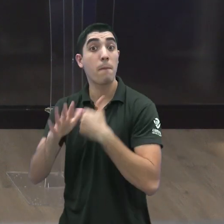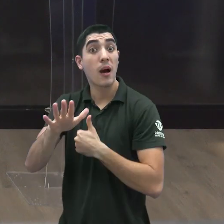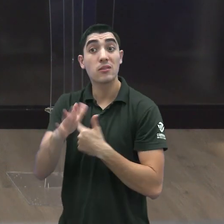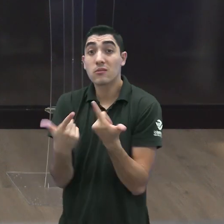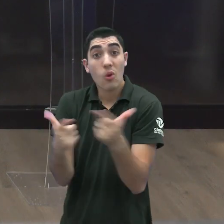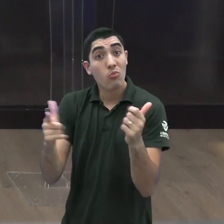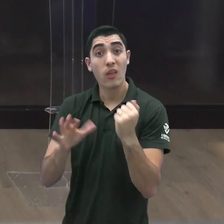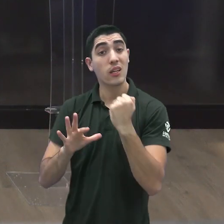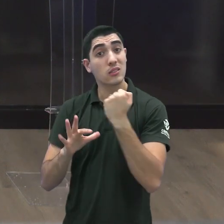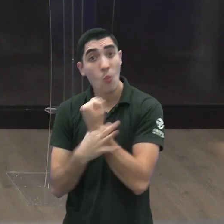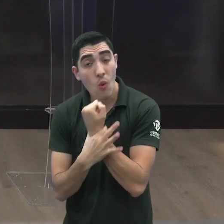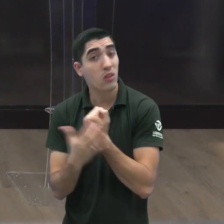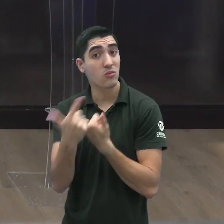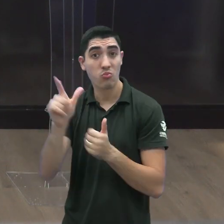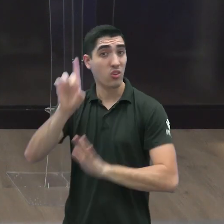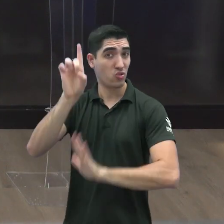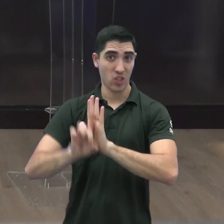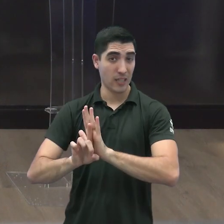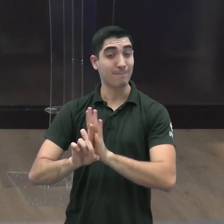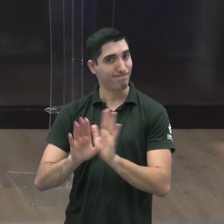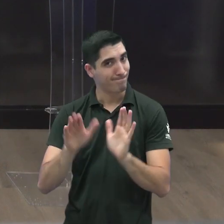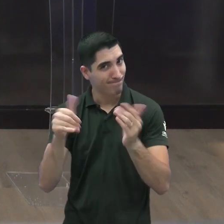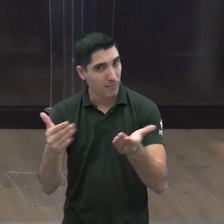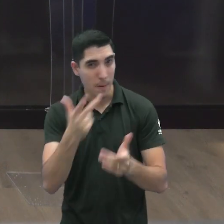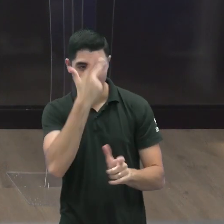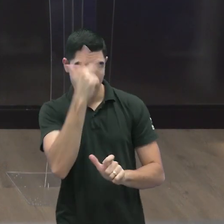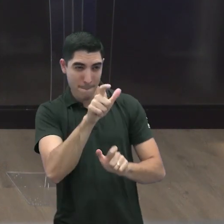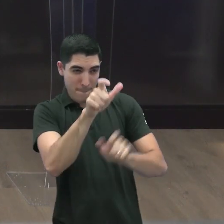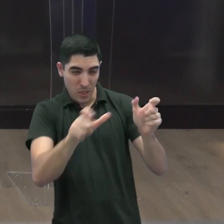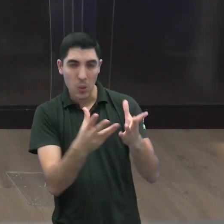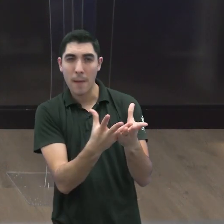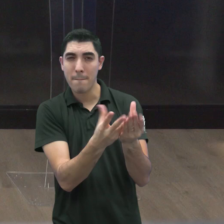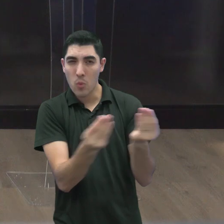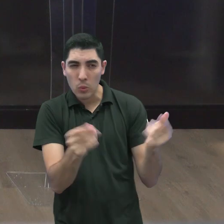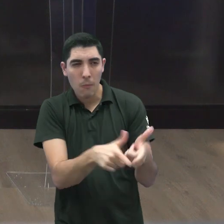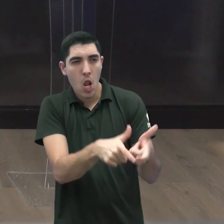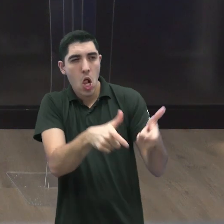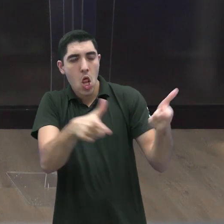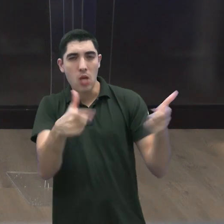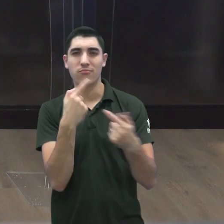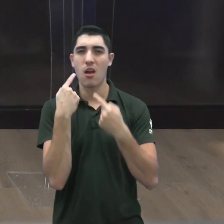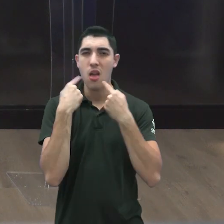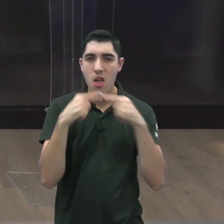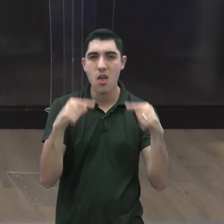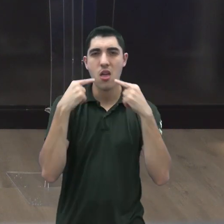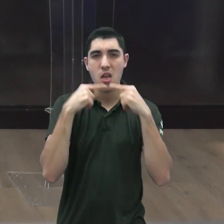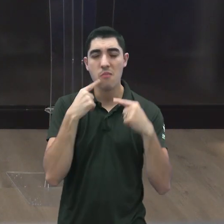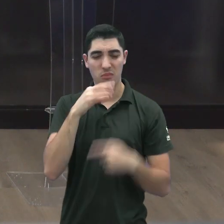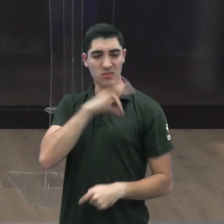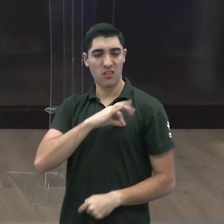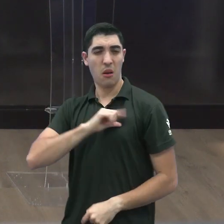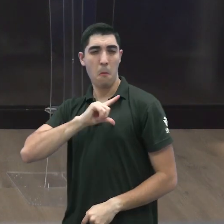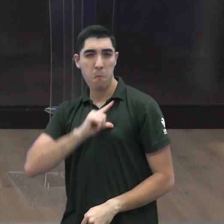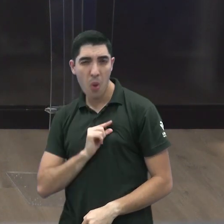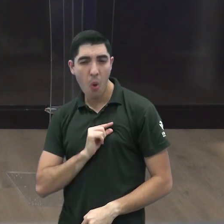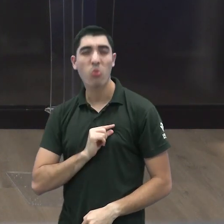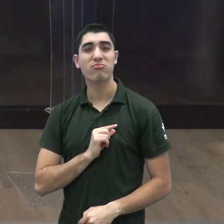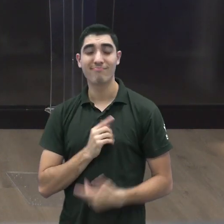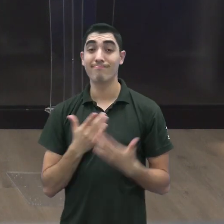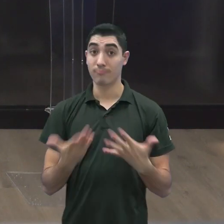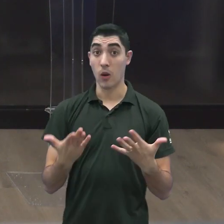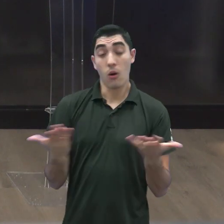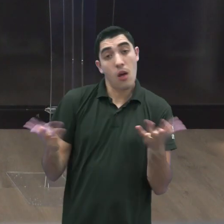de direitos e segurança. Quanto à precarização, são muitos trabalhadores que reclamam do aumento da demanda e